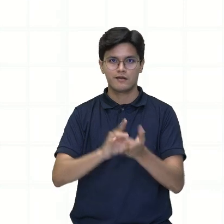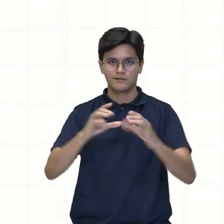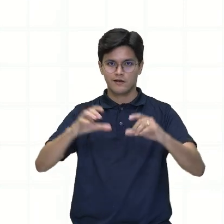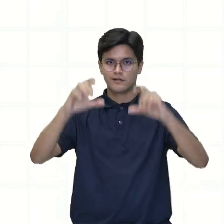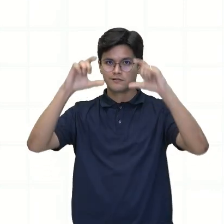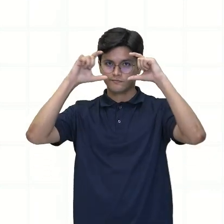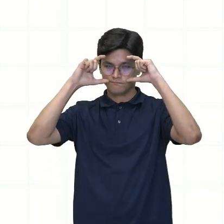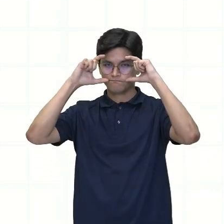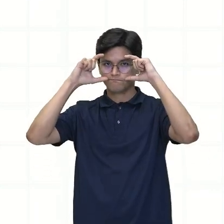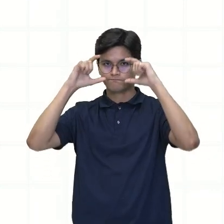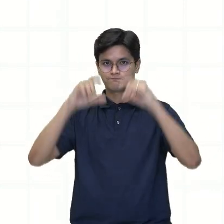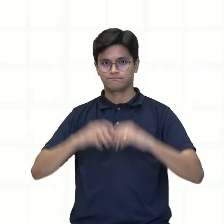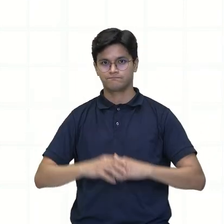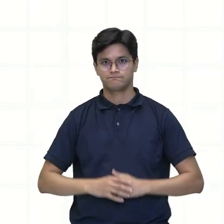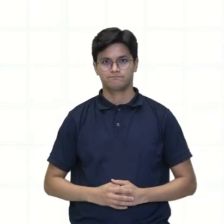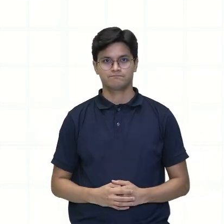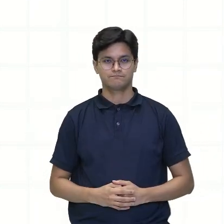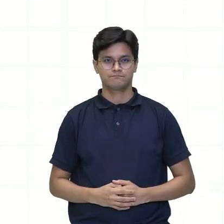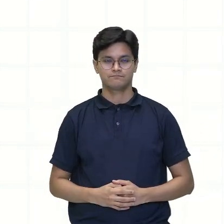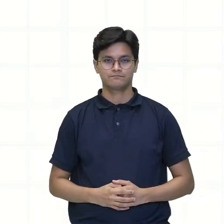texto.